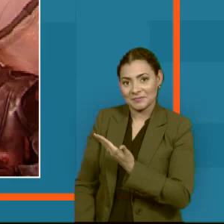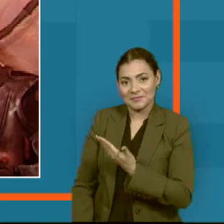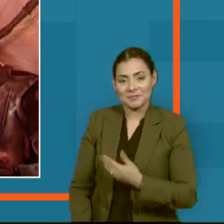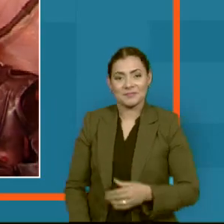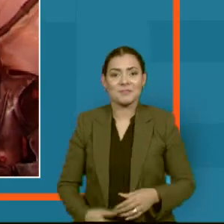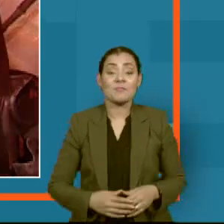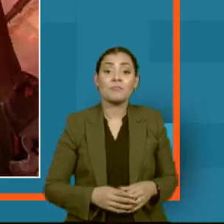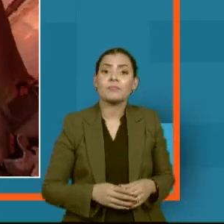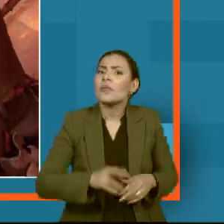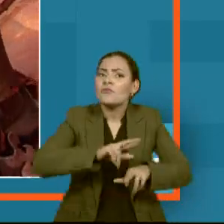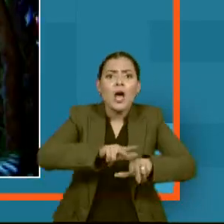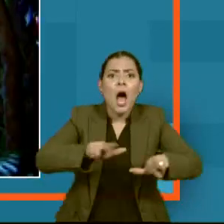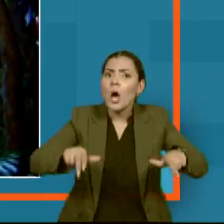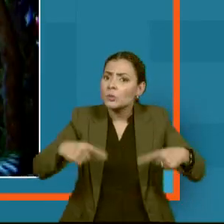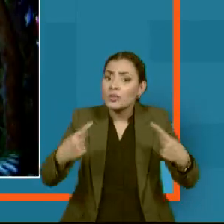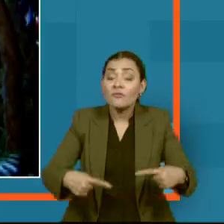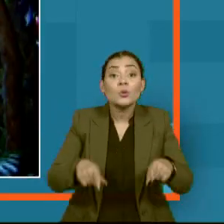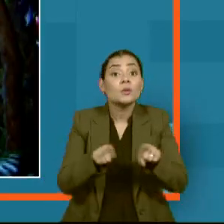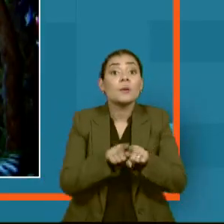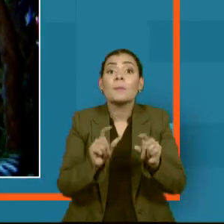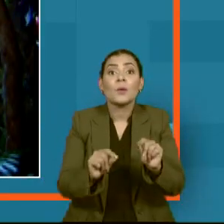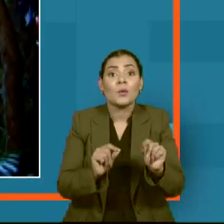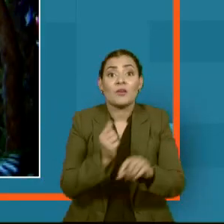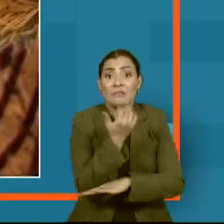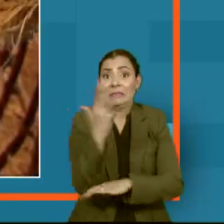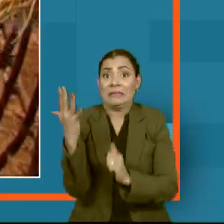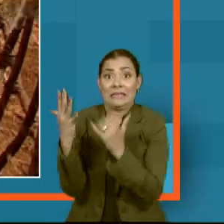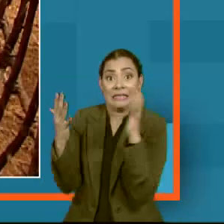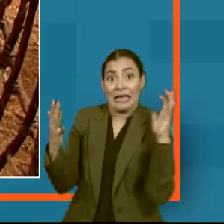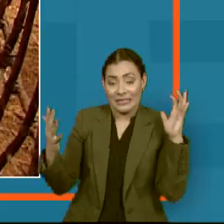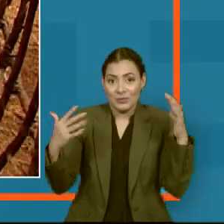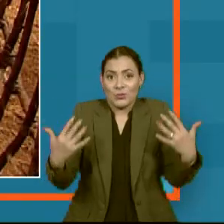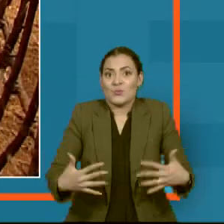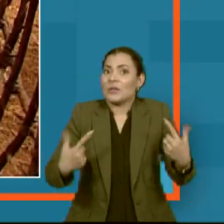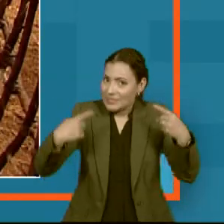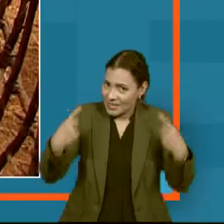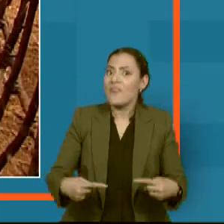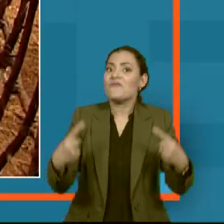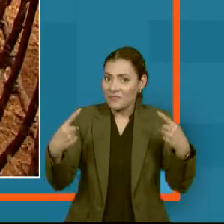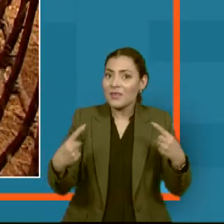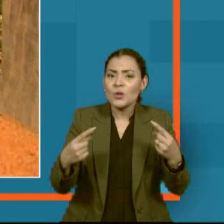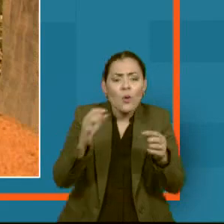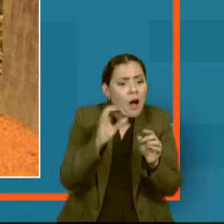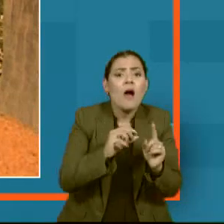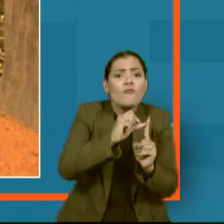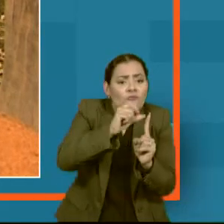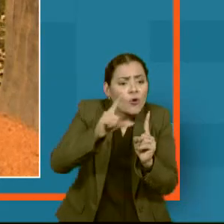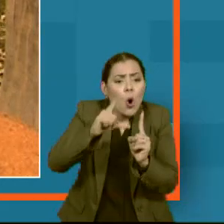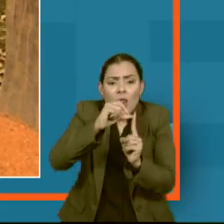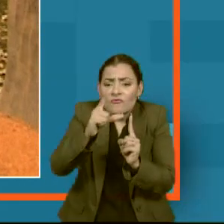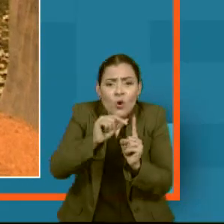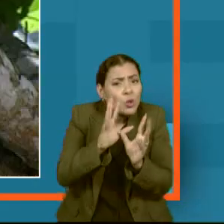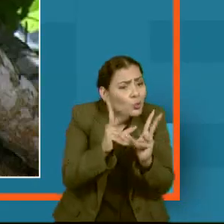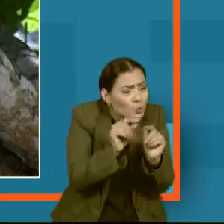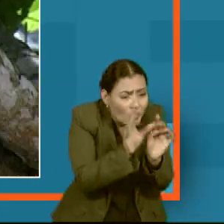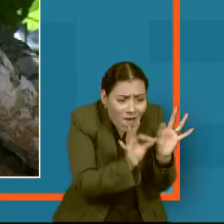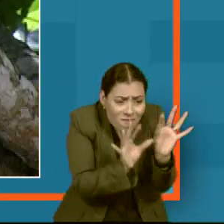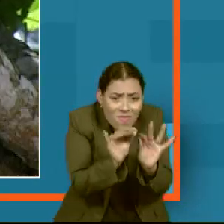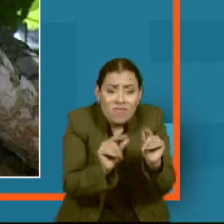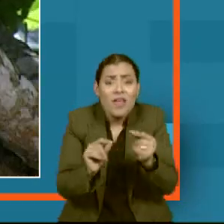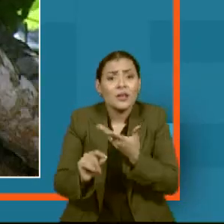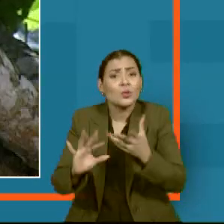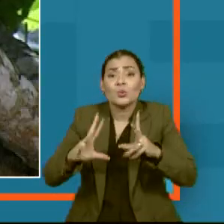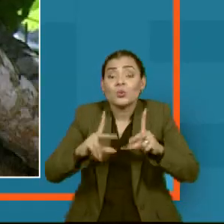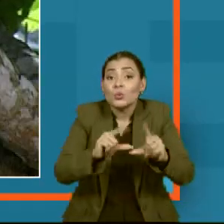Extremamente violenta. Que aí o desafio era fazer uma floresta no estúdio. Putz, que coisa desafiadora, né? Construir cada planta, cada planta